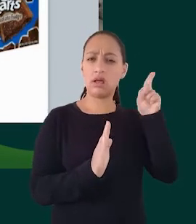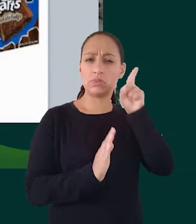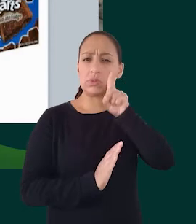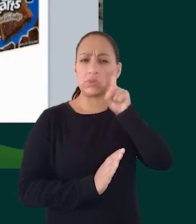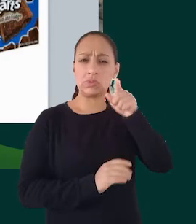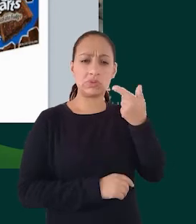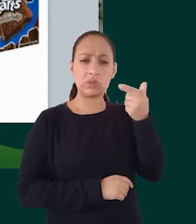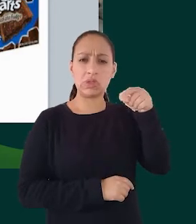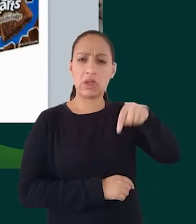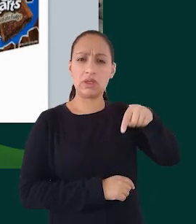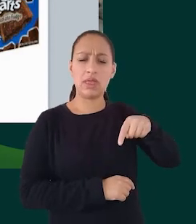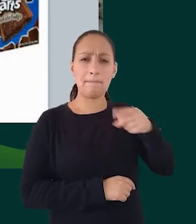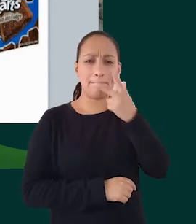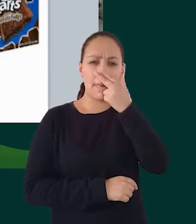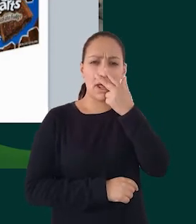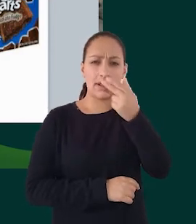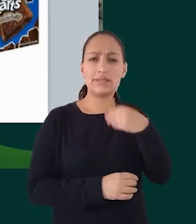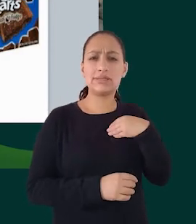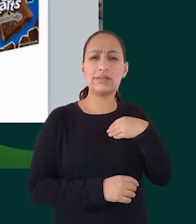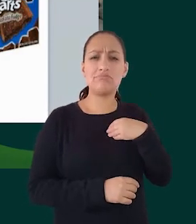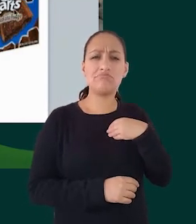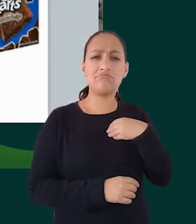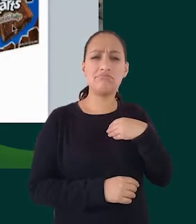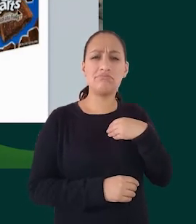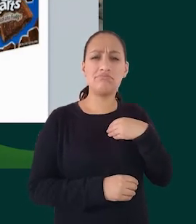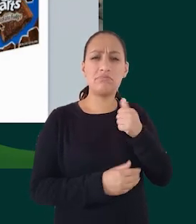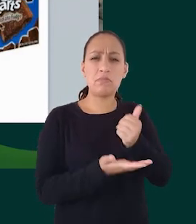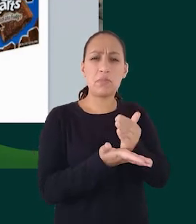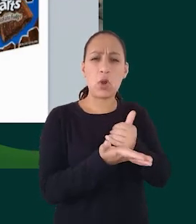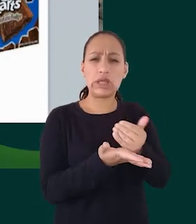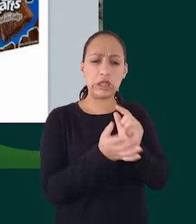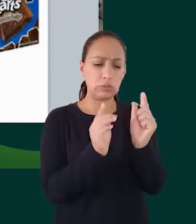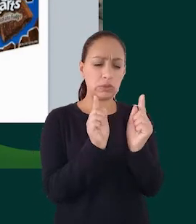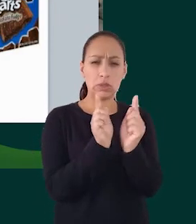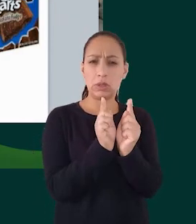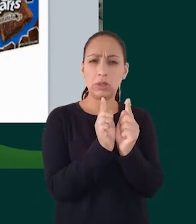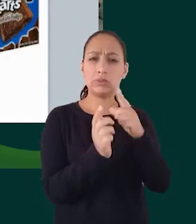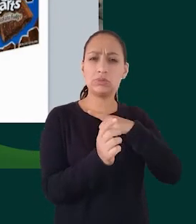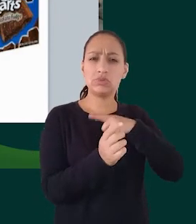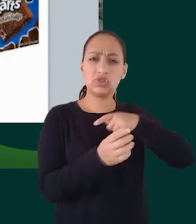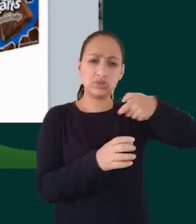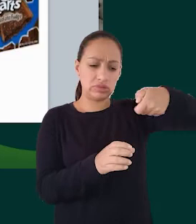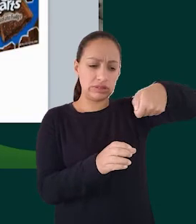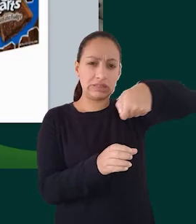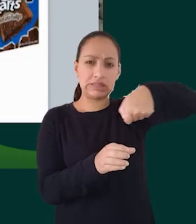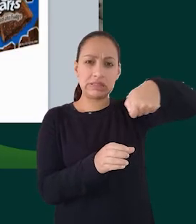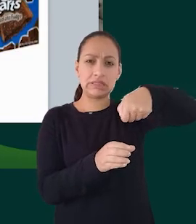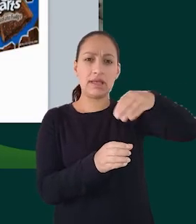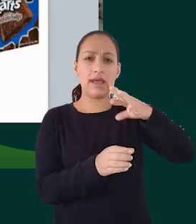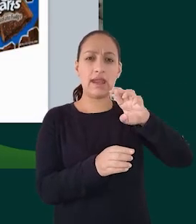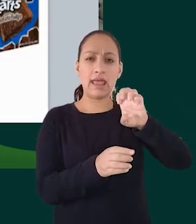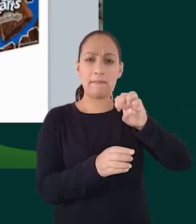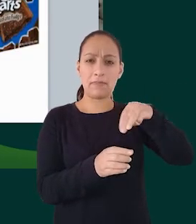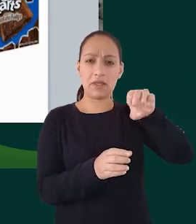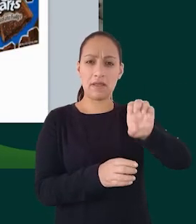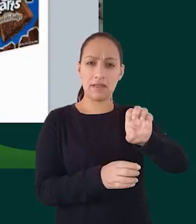de bolinho de amendoim, com um cremezinho em cima, que é o Pop-Tarts, tá? Ou seja,